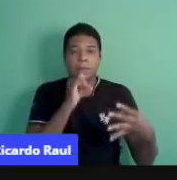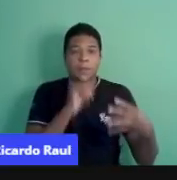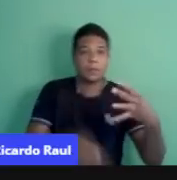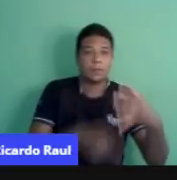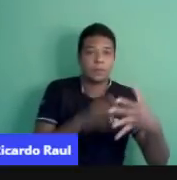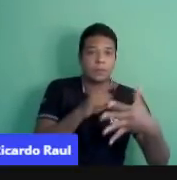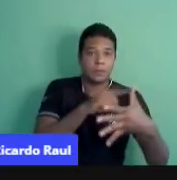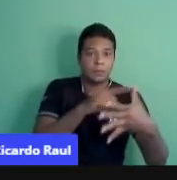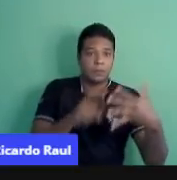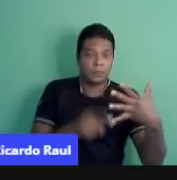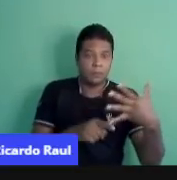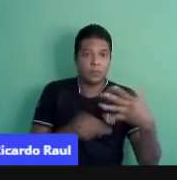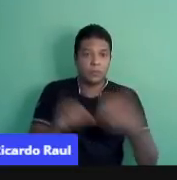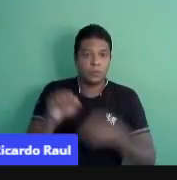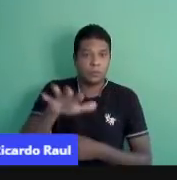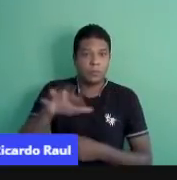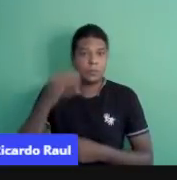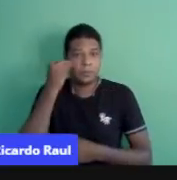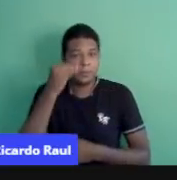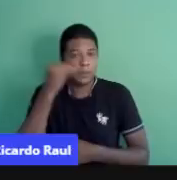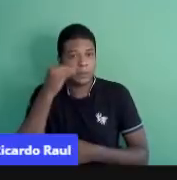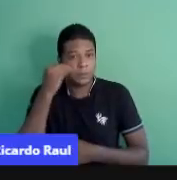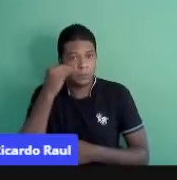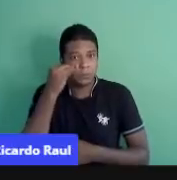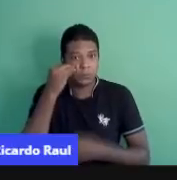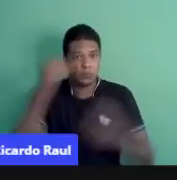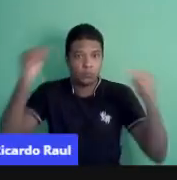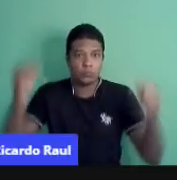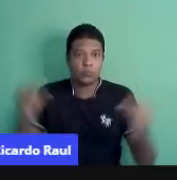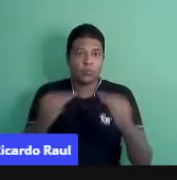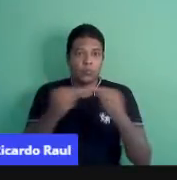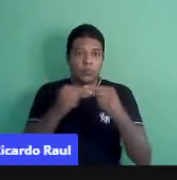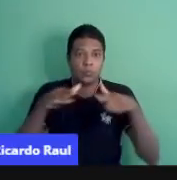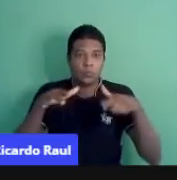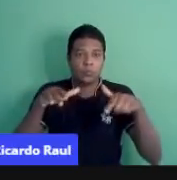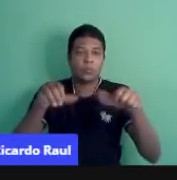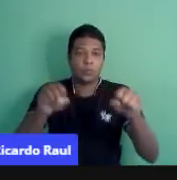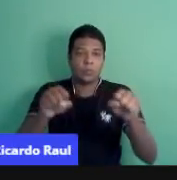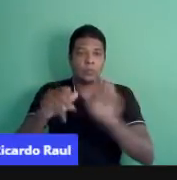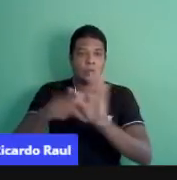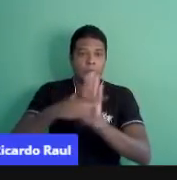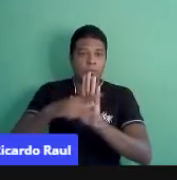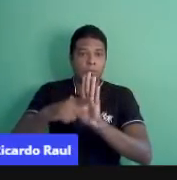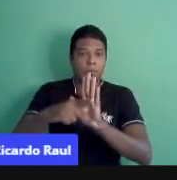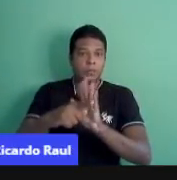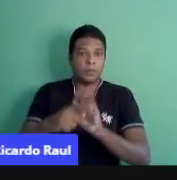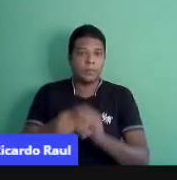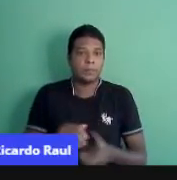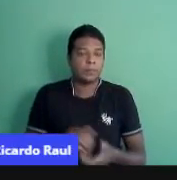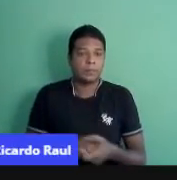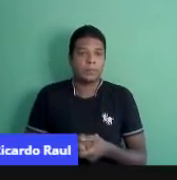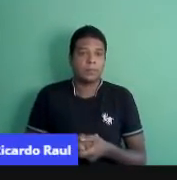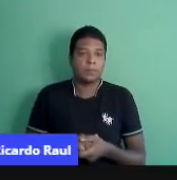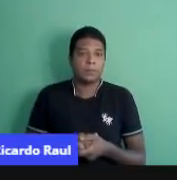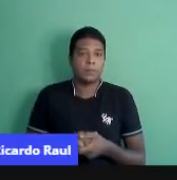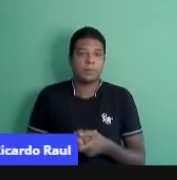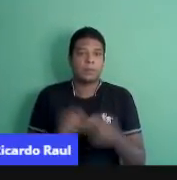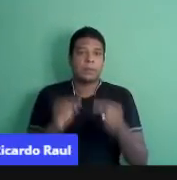esses 5 campos de experiência de acordo com a sua linguagem específica. Isso não vai